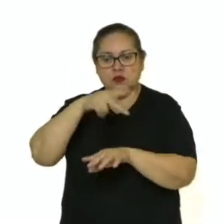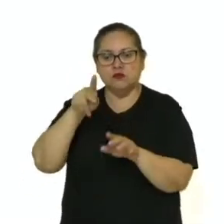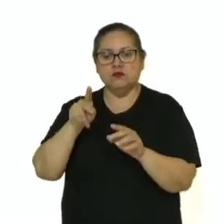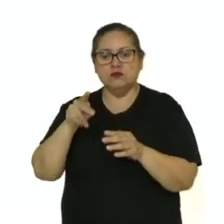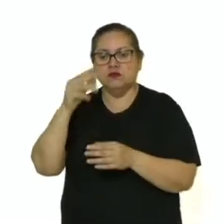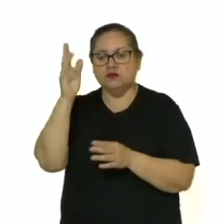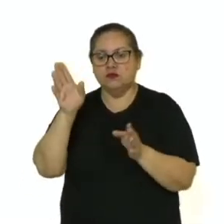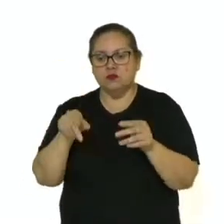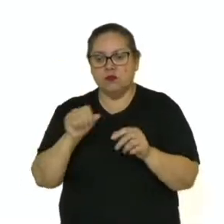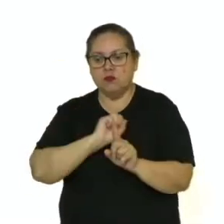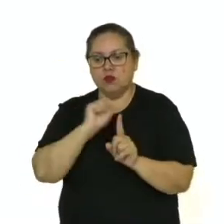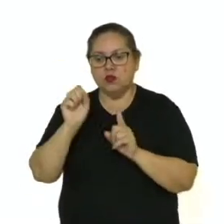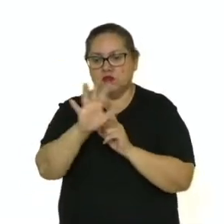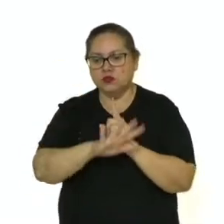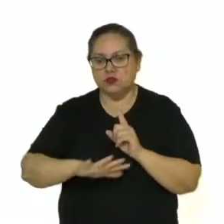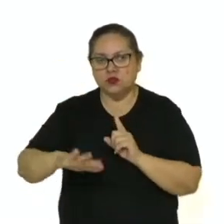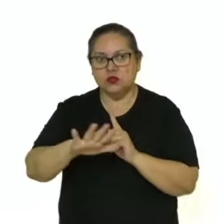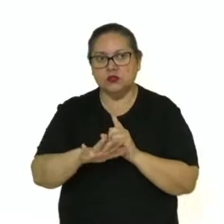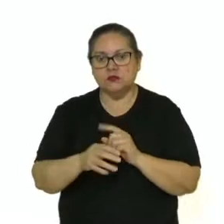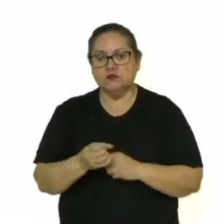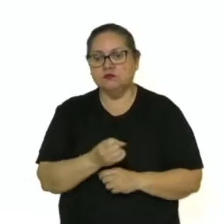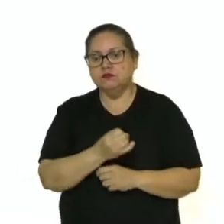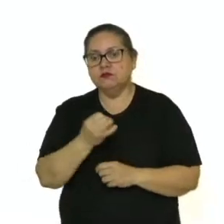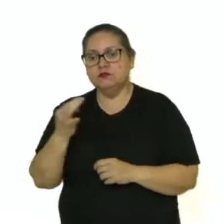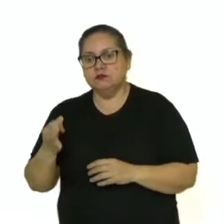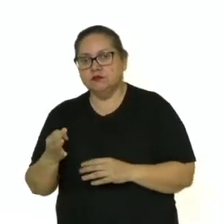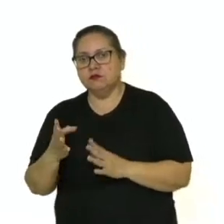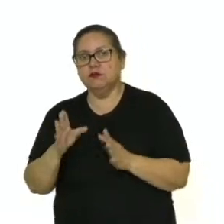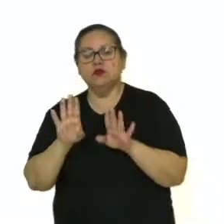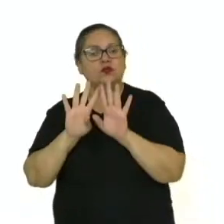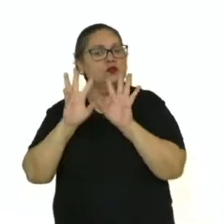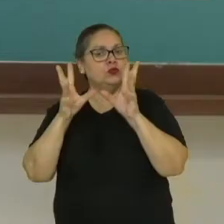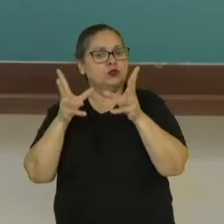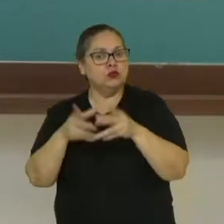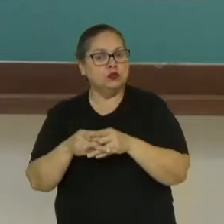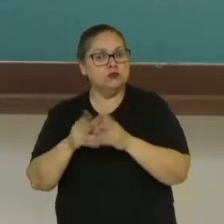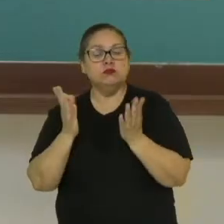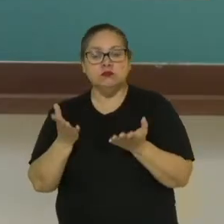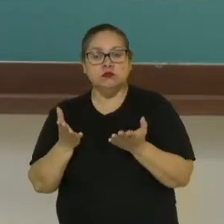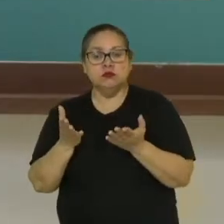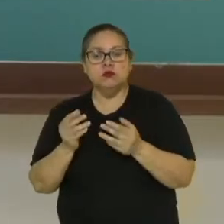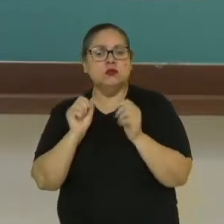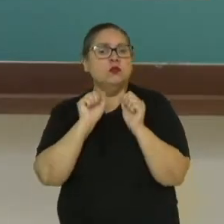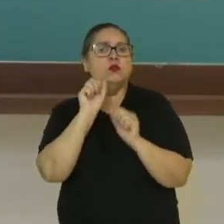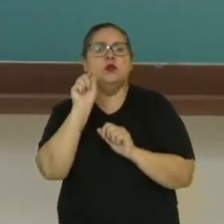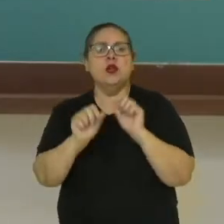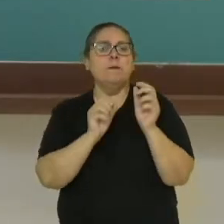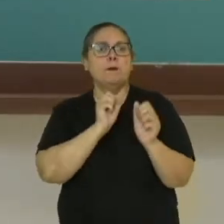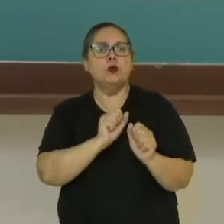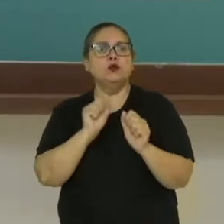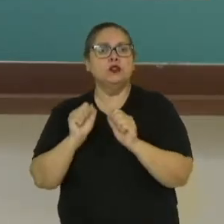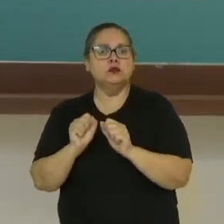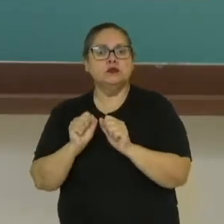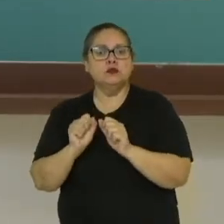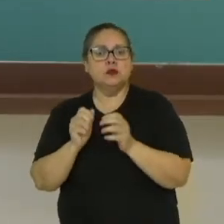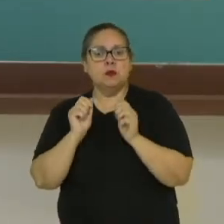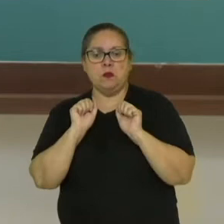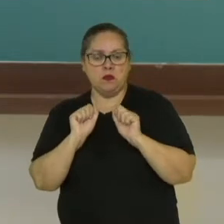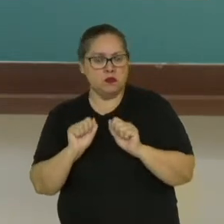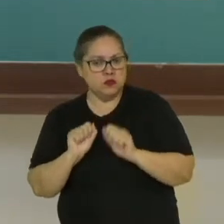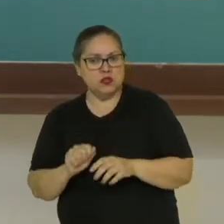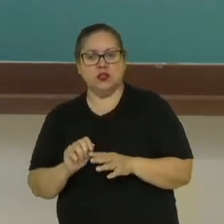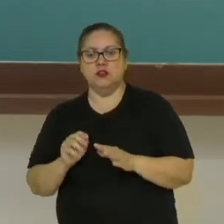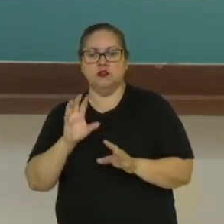nação, uma sociedade, etc. Então tudo isso é a relação de fato do que é poder. São as capacidades de